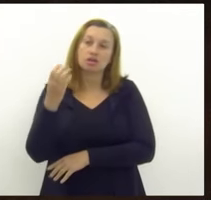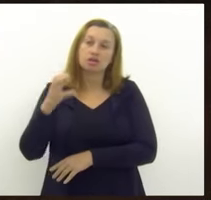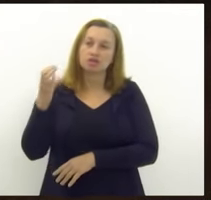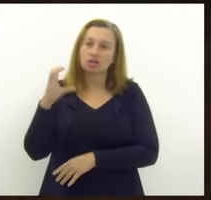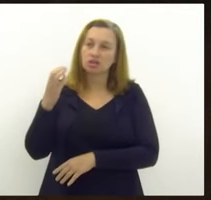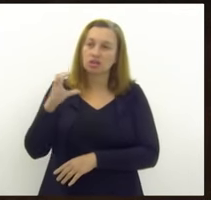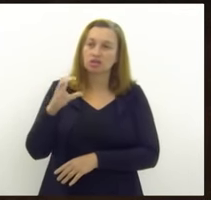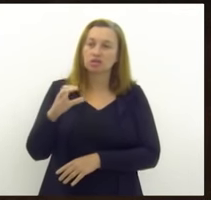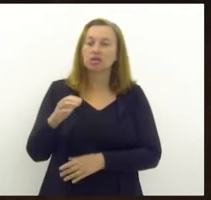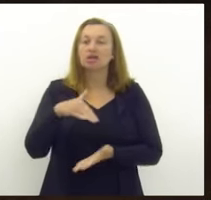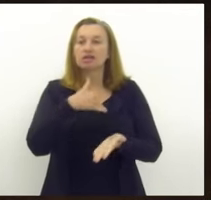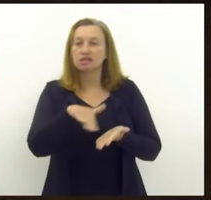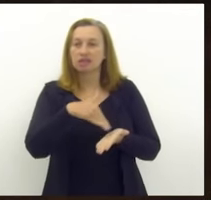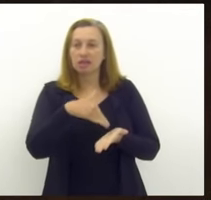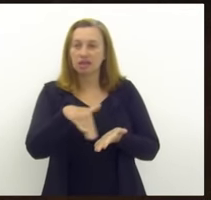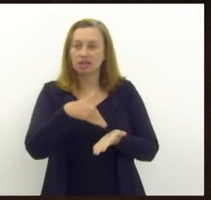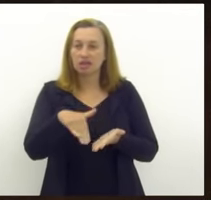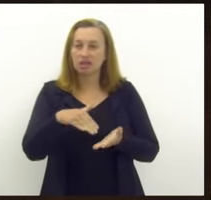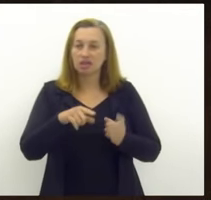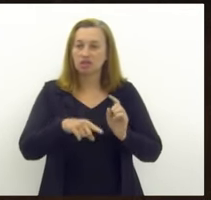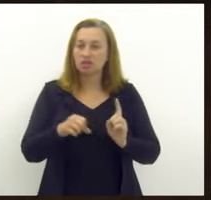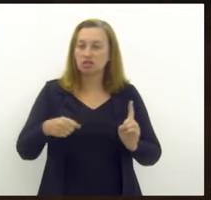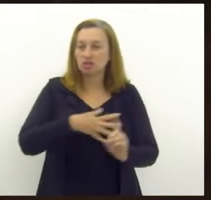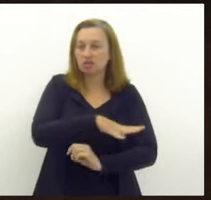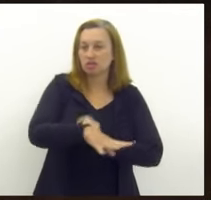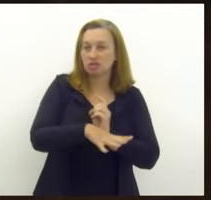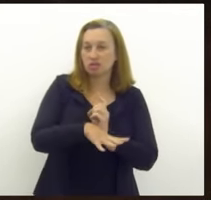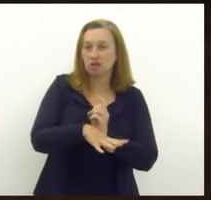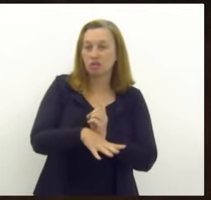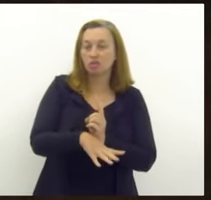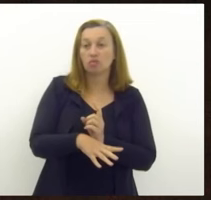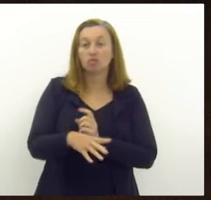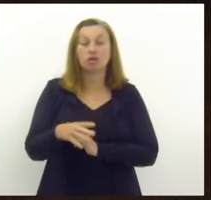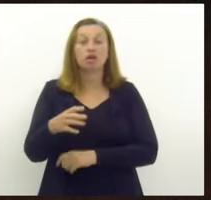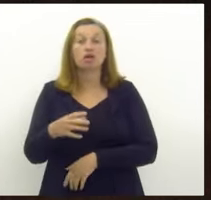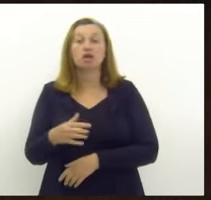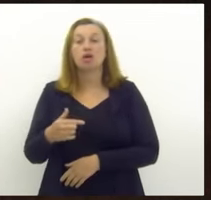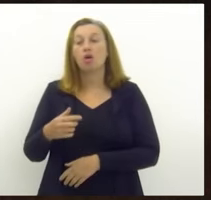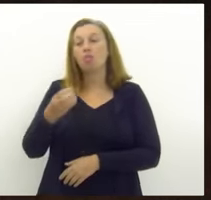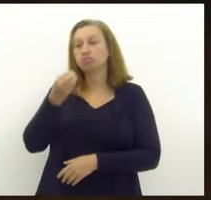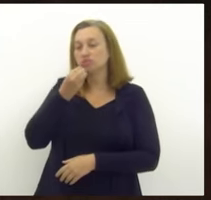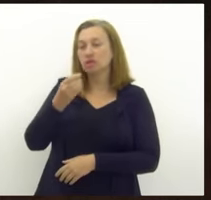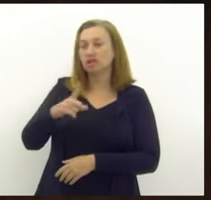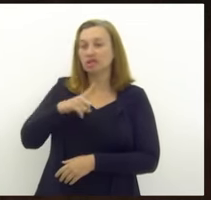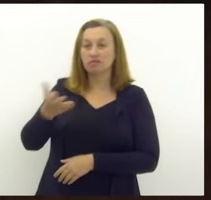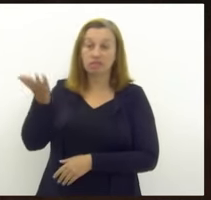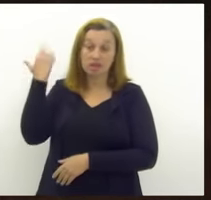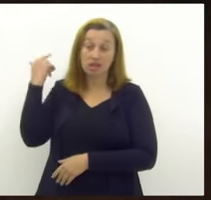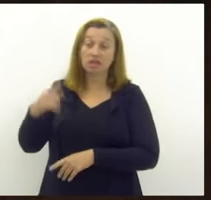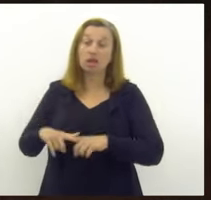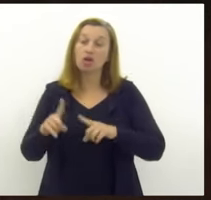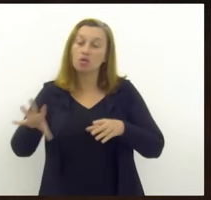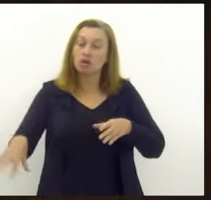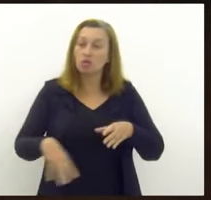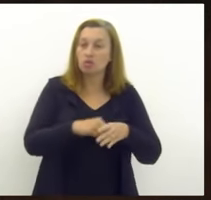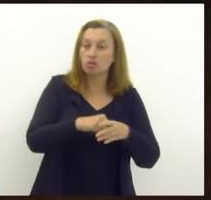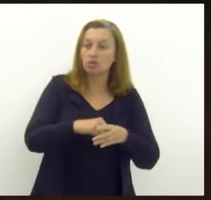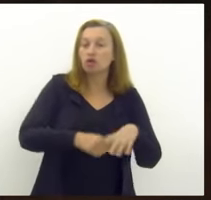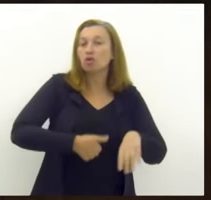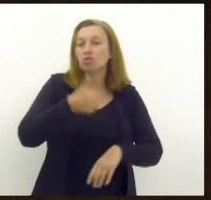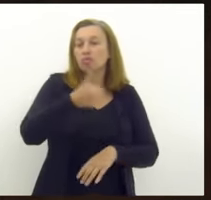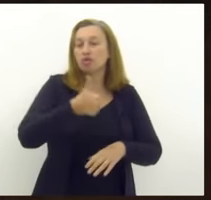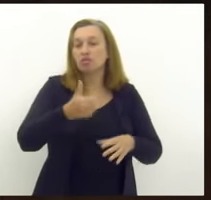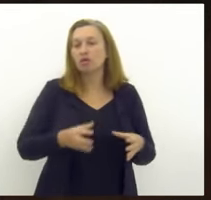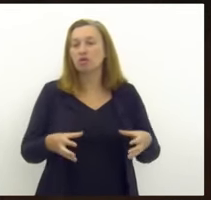Secretária de Assistência Social tia Ju e eu implementei há alguns anos atrás o primeiro banco